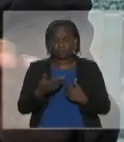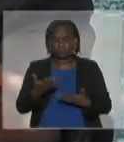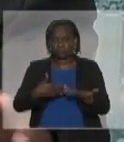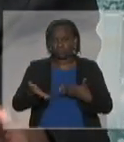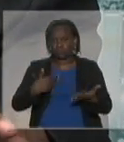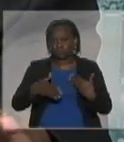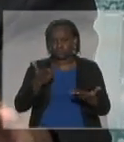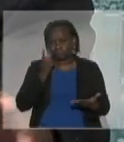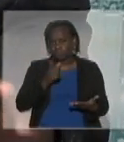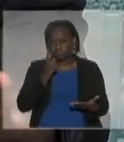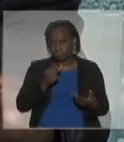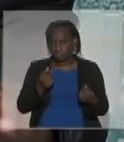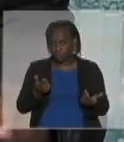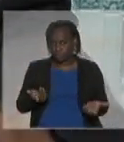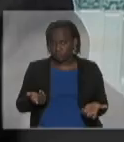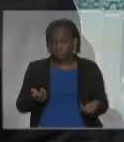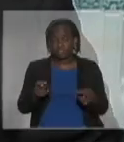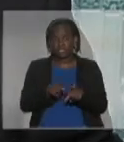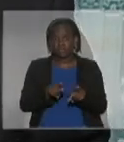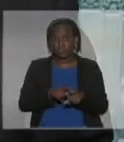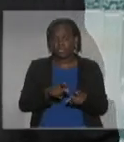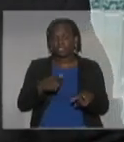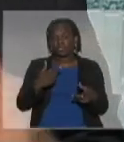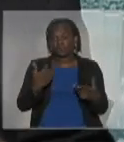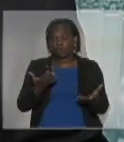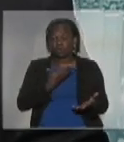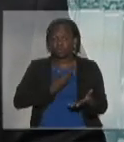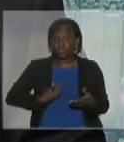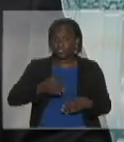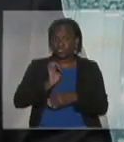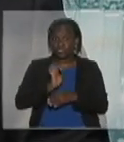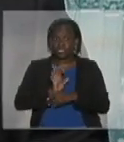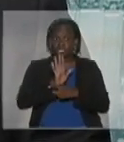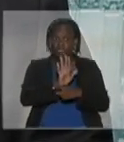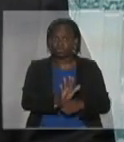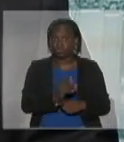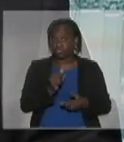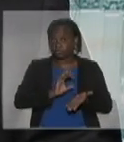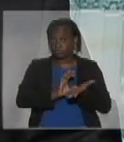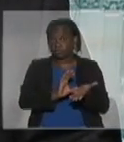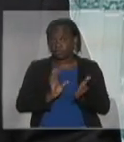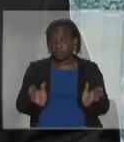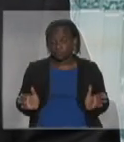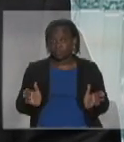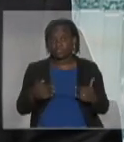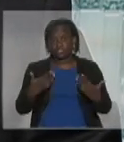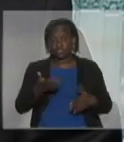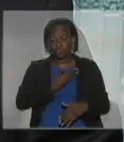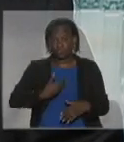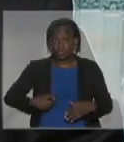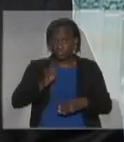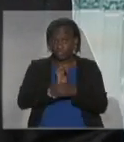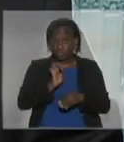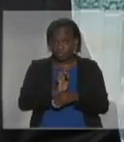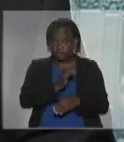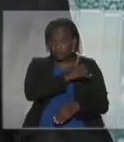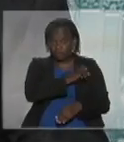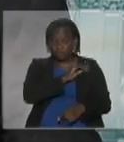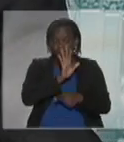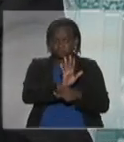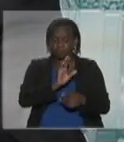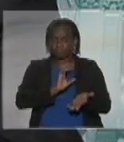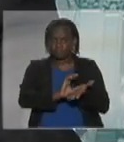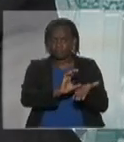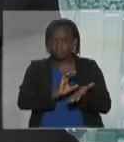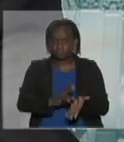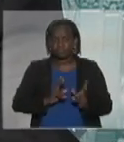extremamente lucrativa, e aí o próprio contrário prevê que ele subsidia, ou o próprio Estado. Então, o governo do Estado do Rio de Janeiro